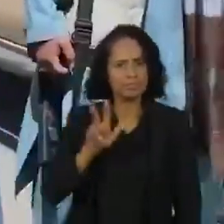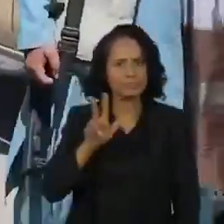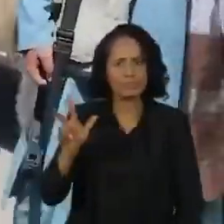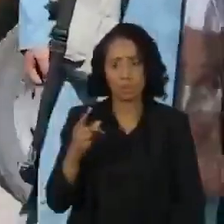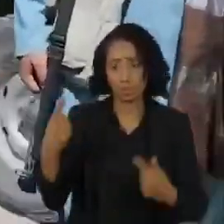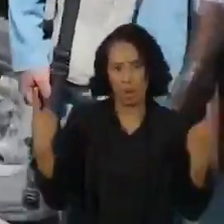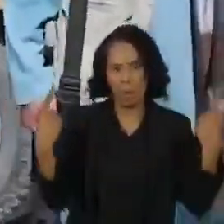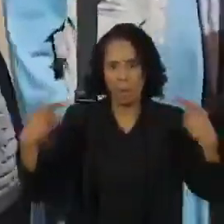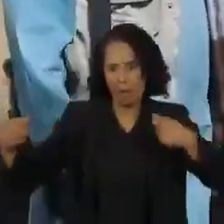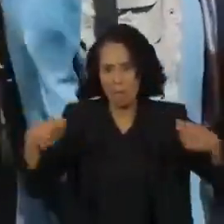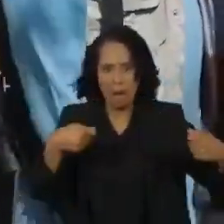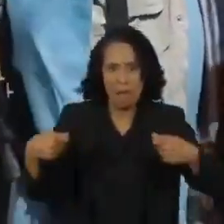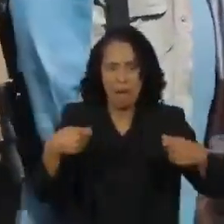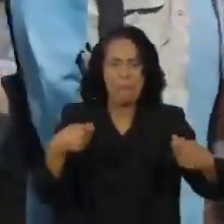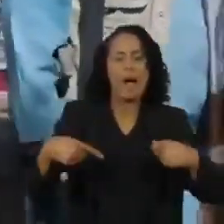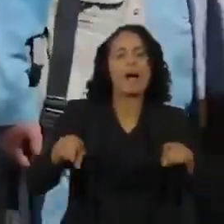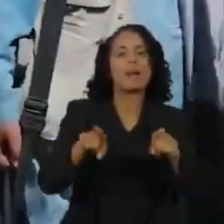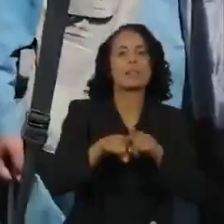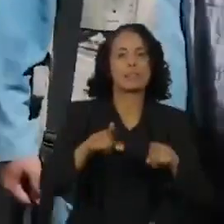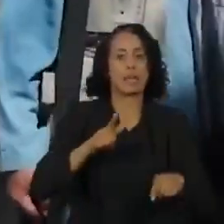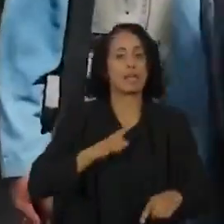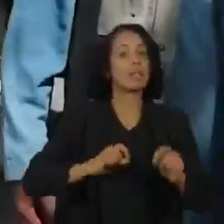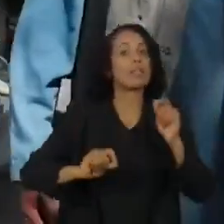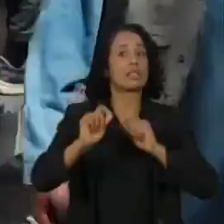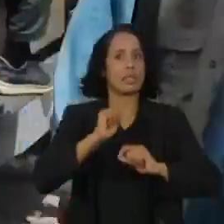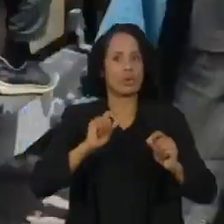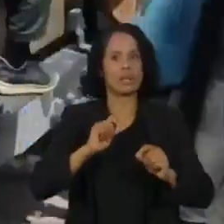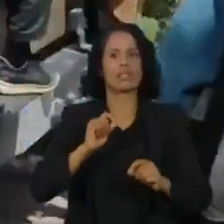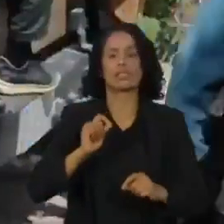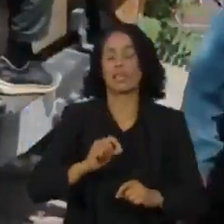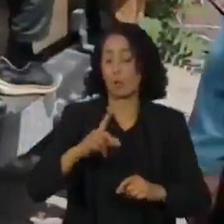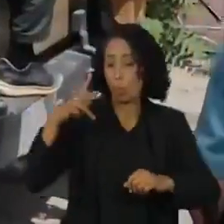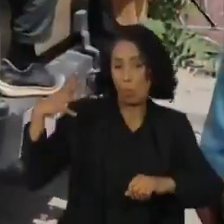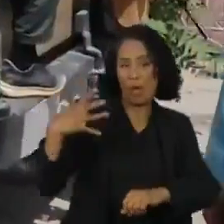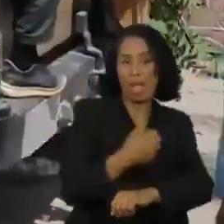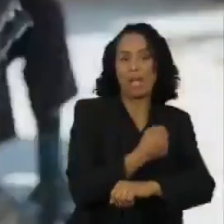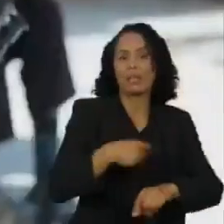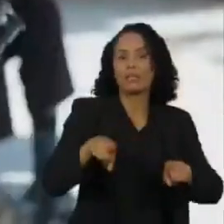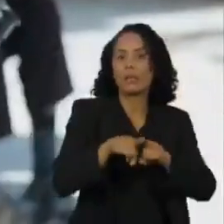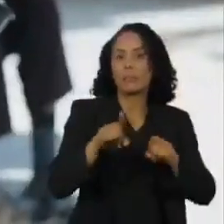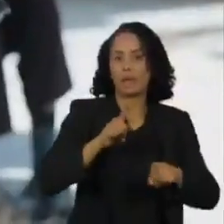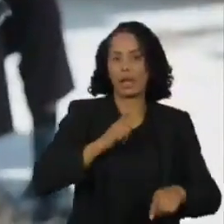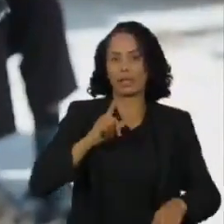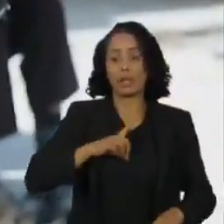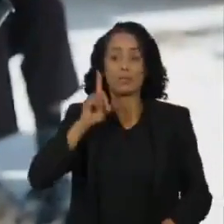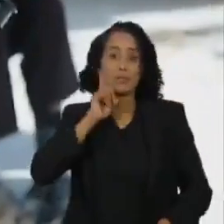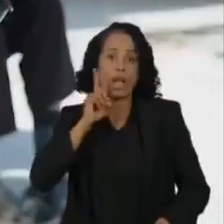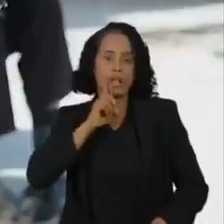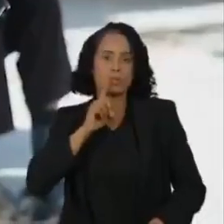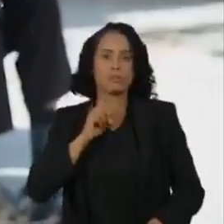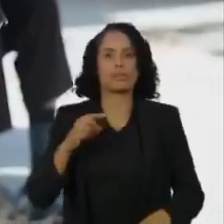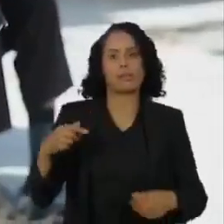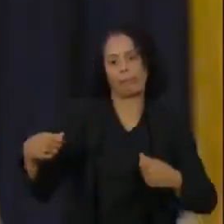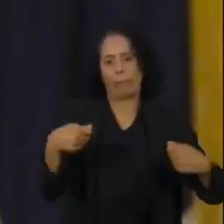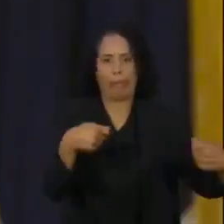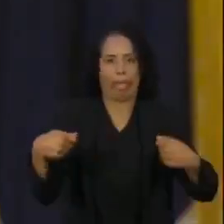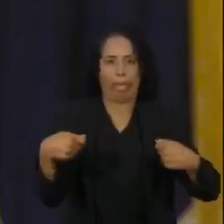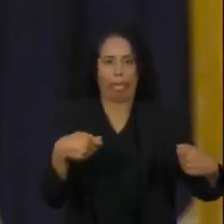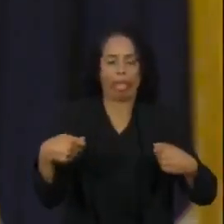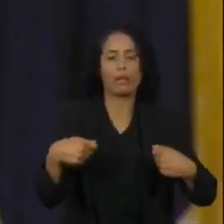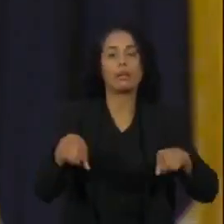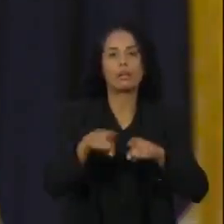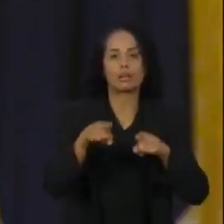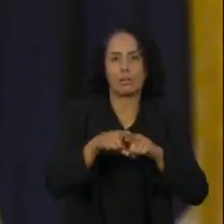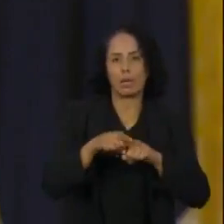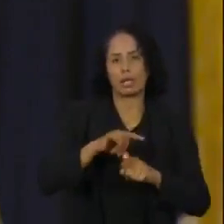rivais havia alertas oficiais sobre a iminência de atentados mas nem o Talibã nem os Estados Unidos conseguiram evitar a tragédia